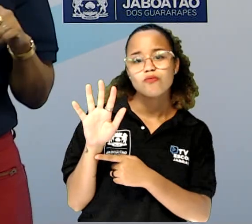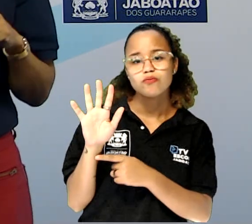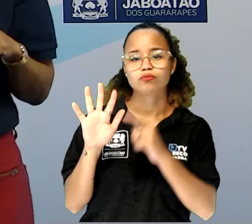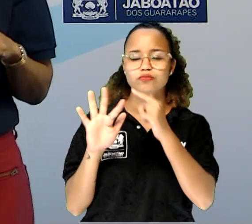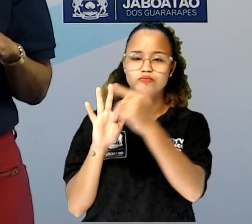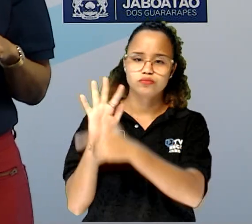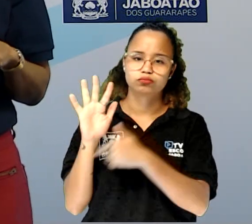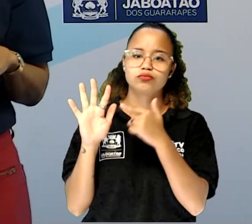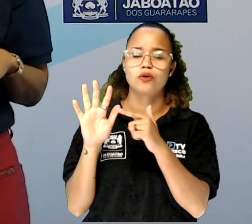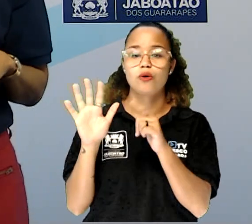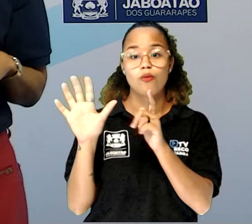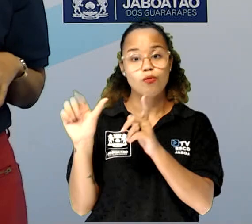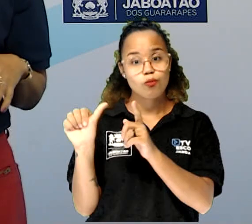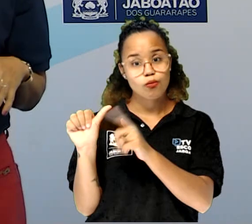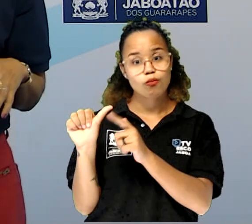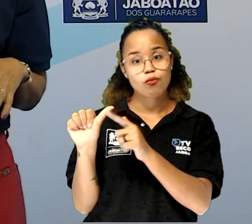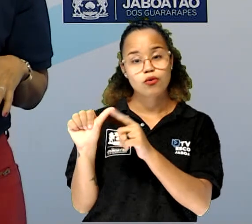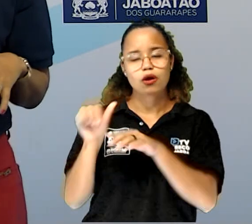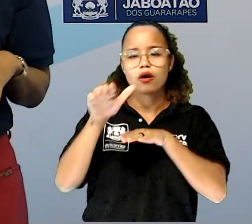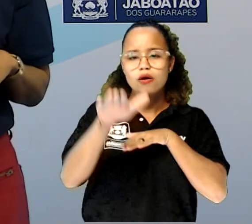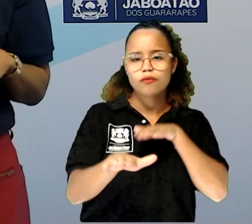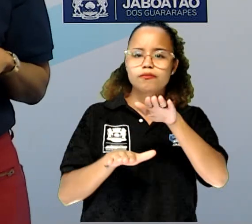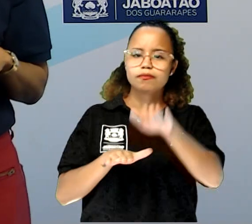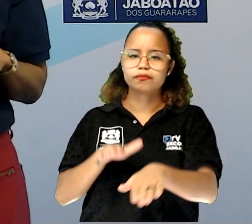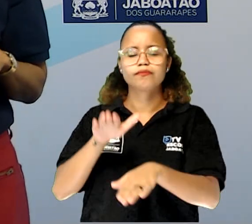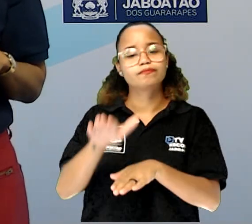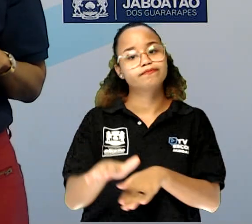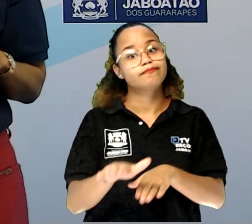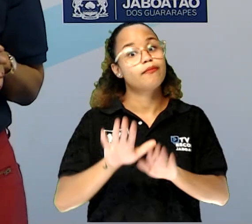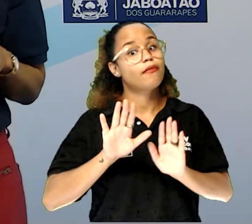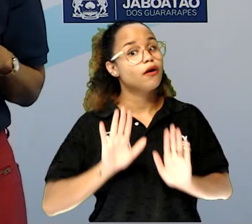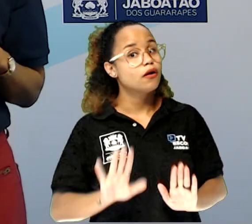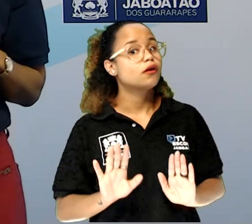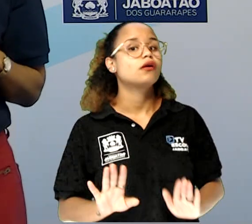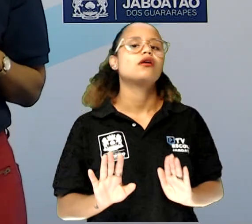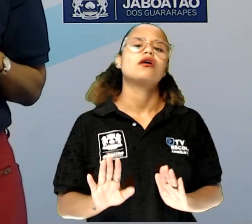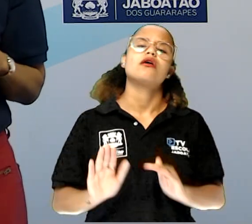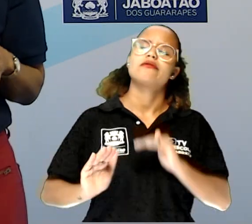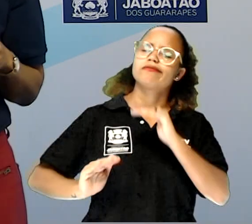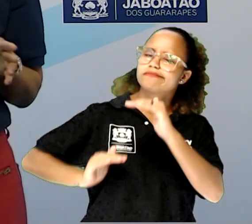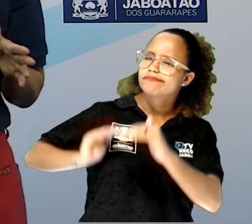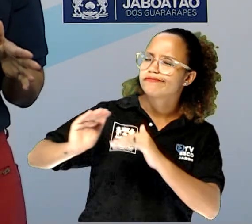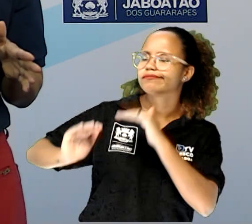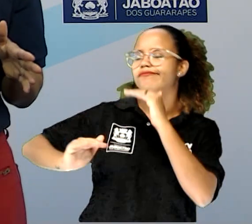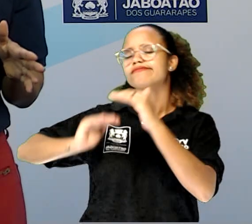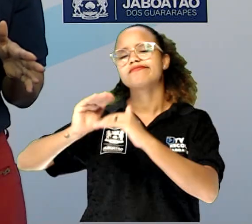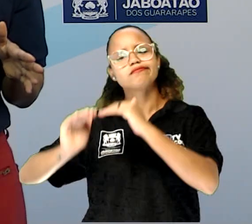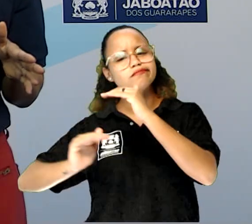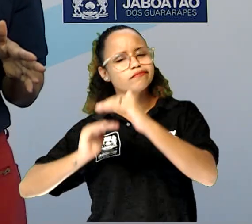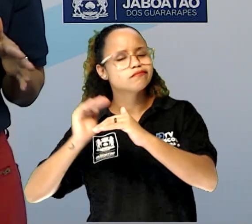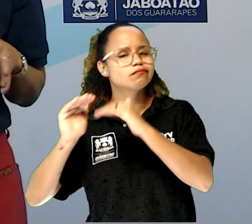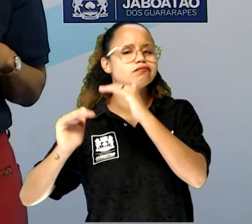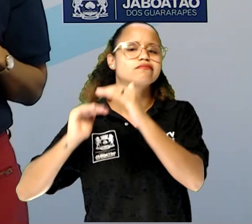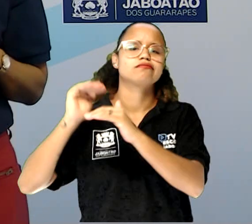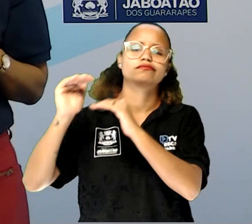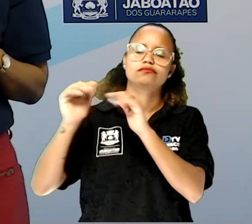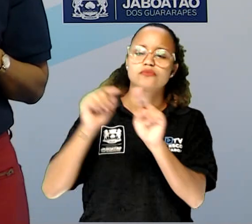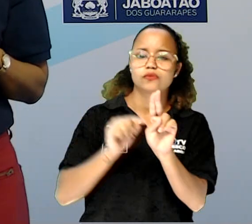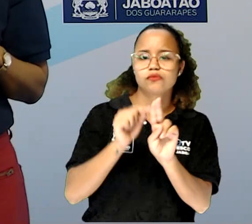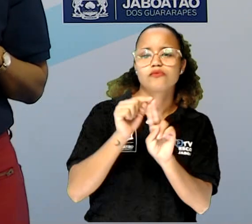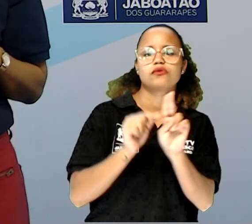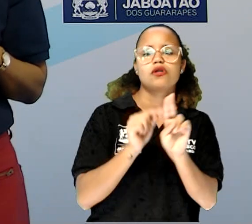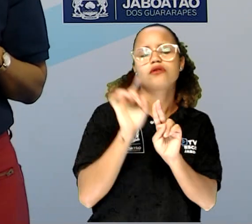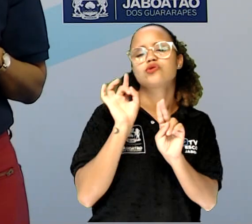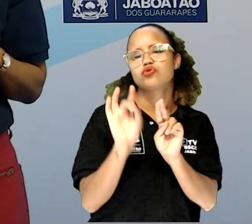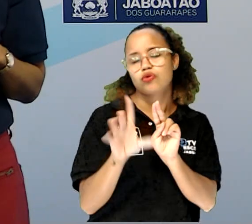né? Polegadas, pé. Mas foi desenvolvido uma unidade padrão,